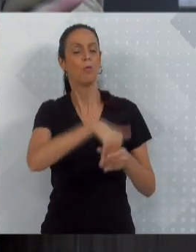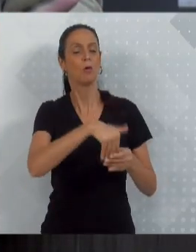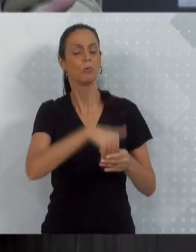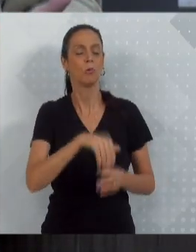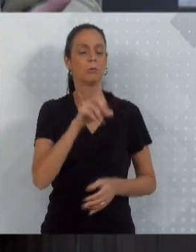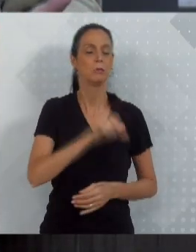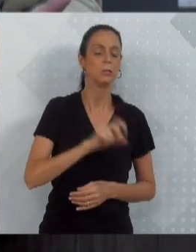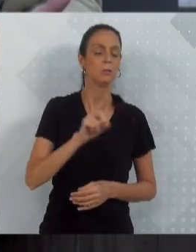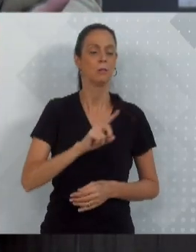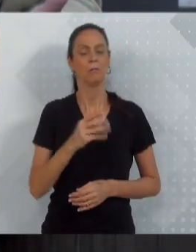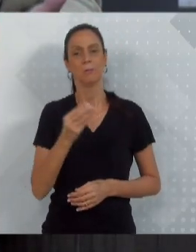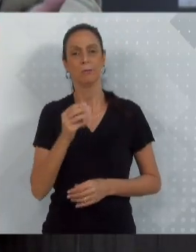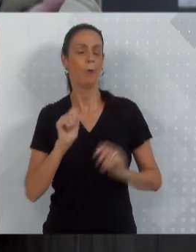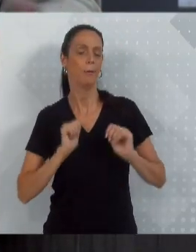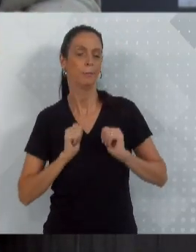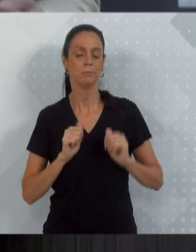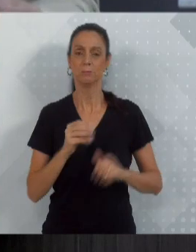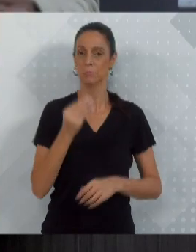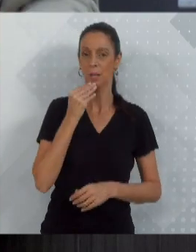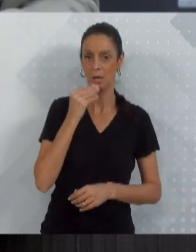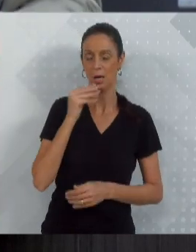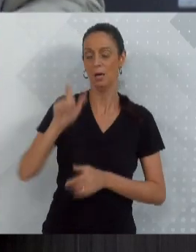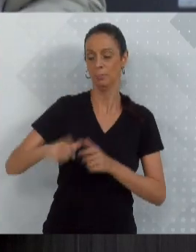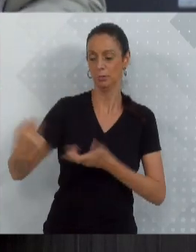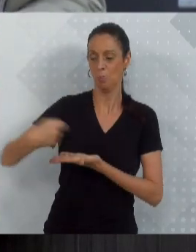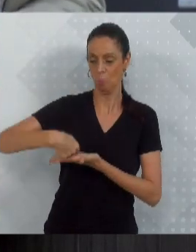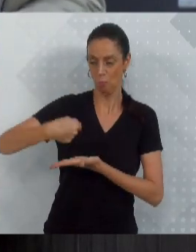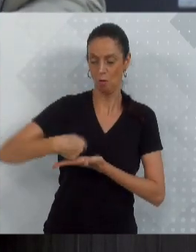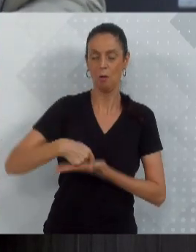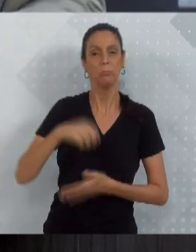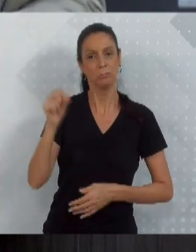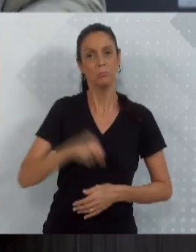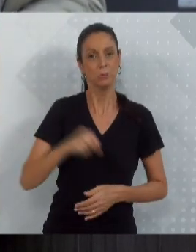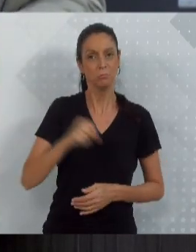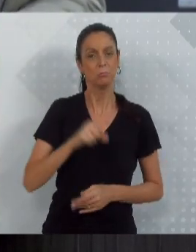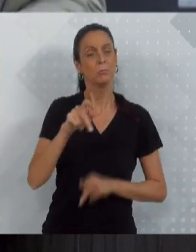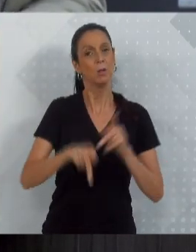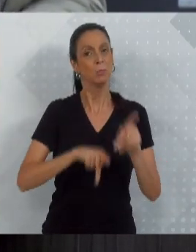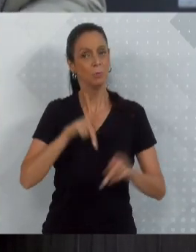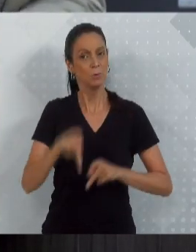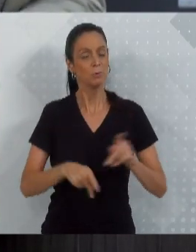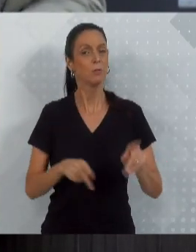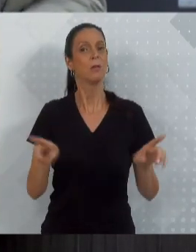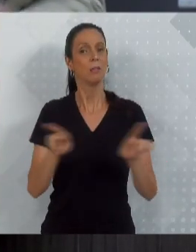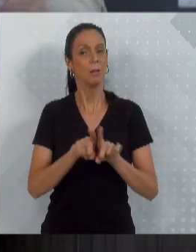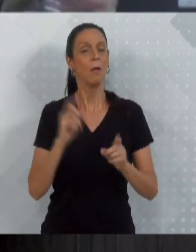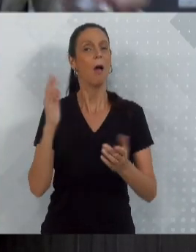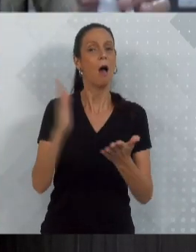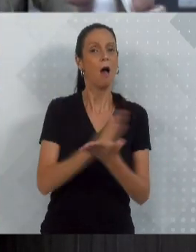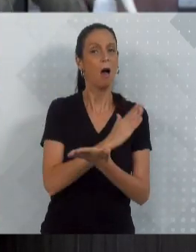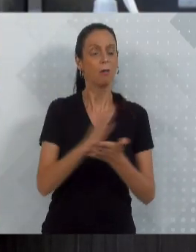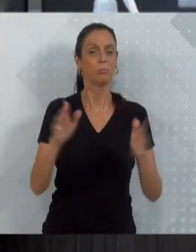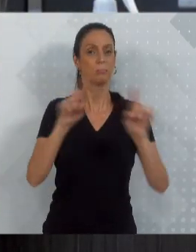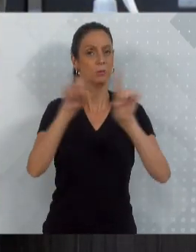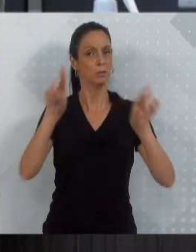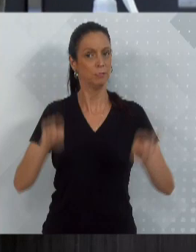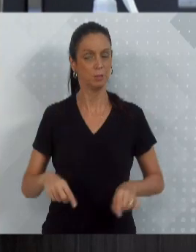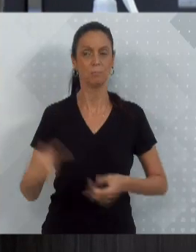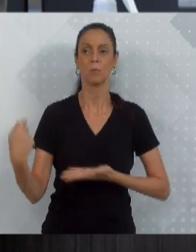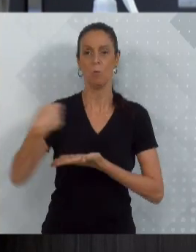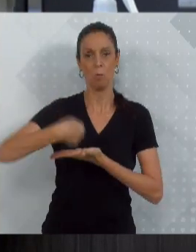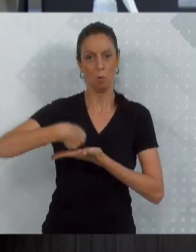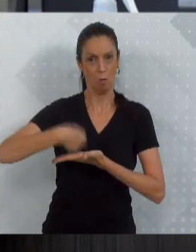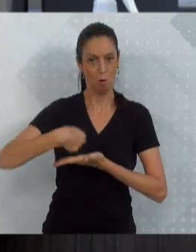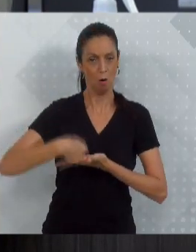Câmara de Vereadores, é óbvio, e temos que ser cobrados por quem nos colocou aqui, pela população, não diferente também alguns servidores nos cobraram